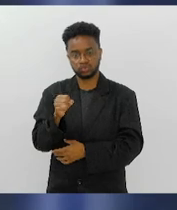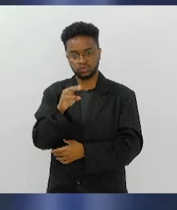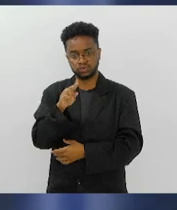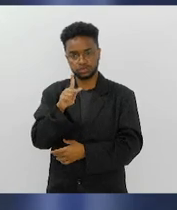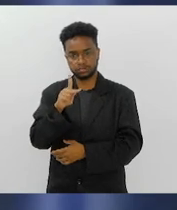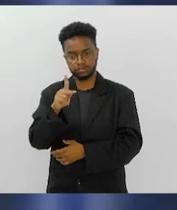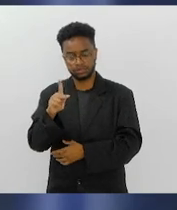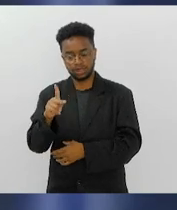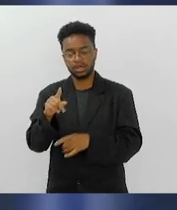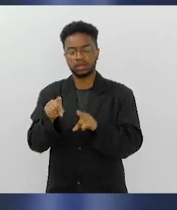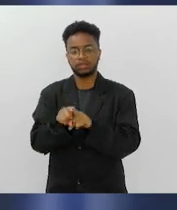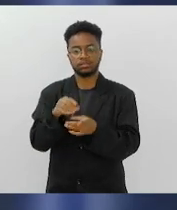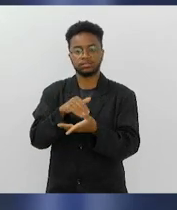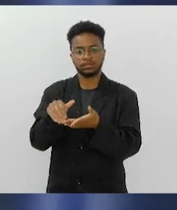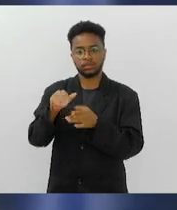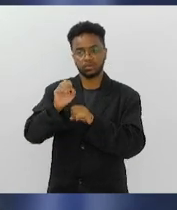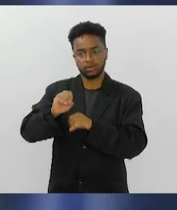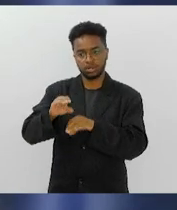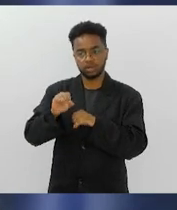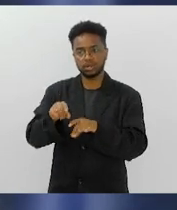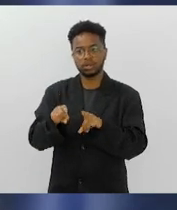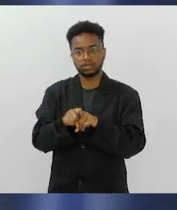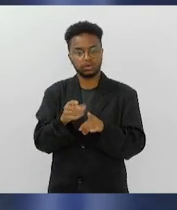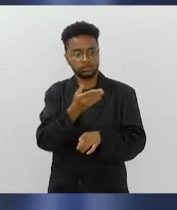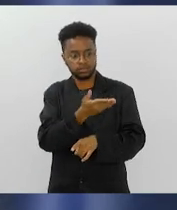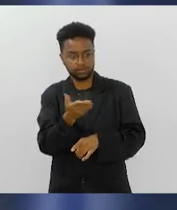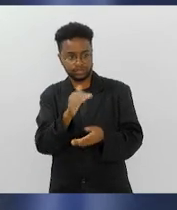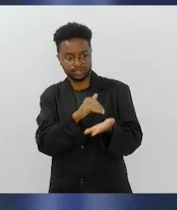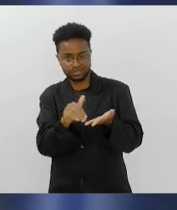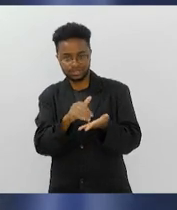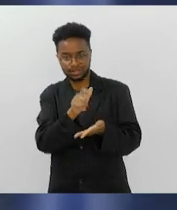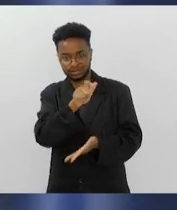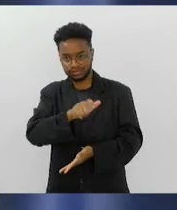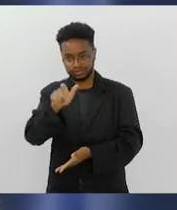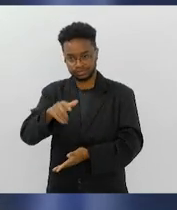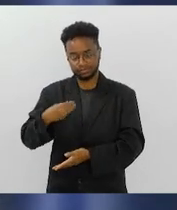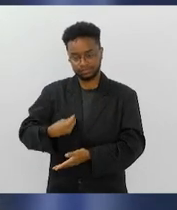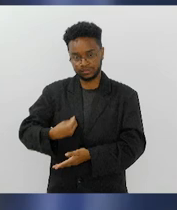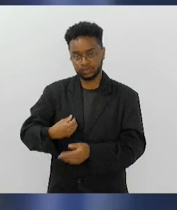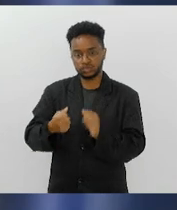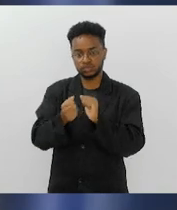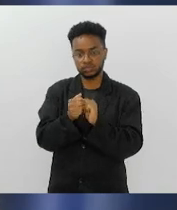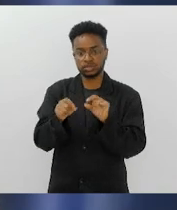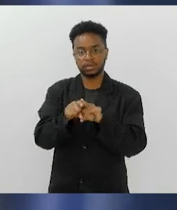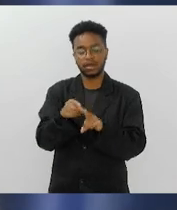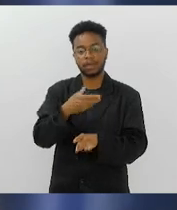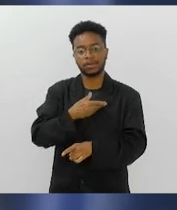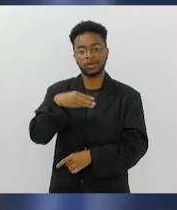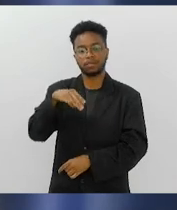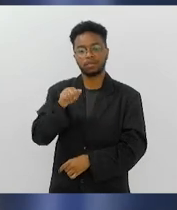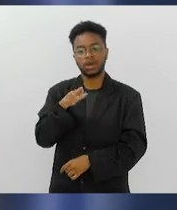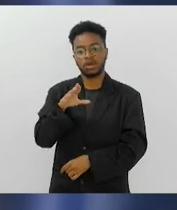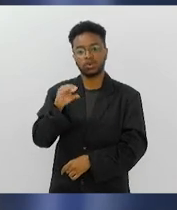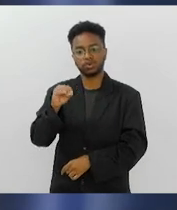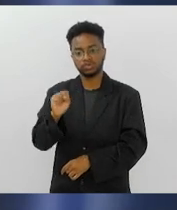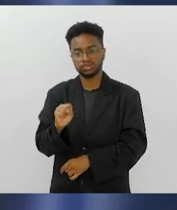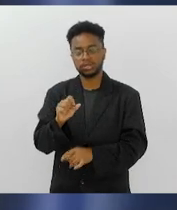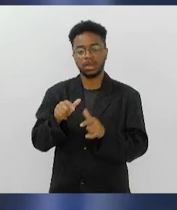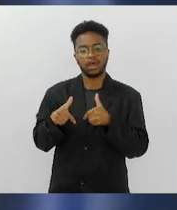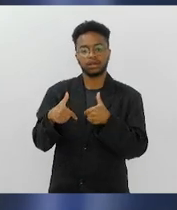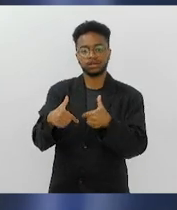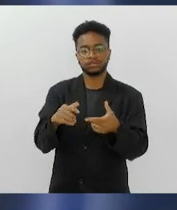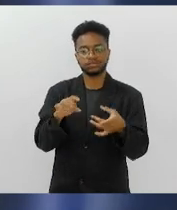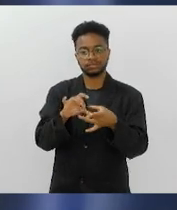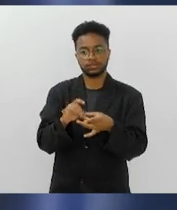pela subsecretária Kelly, superintendente Grazi. A Sejusf aqui comigo e o colega Marcos, que é o coordenador de inteligência da Agência Central da